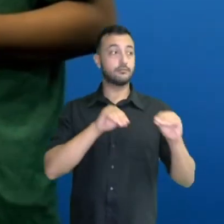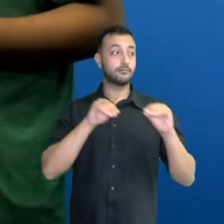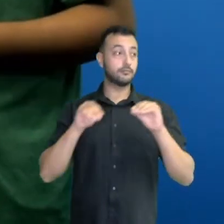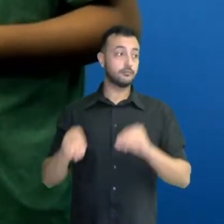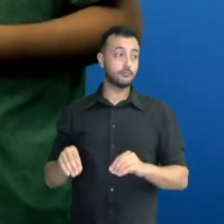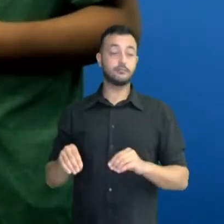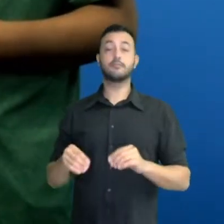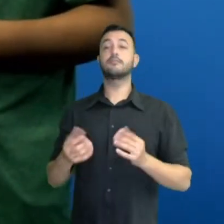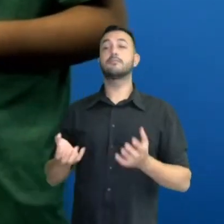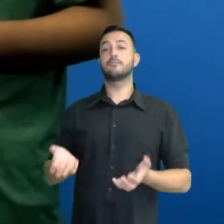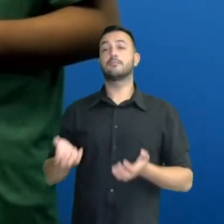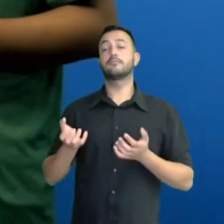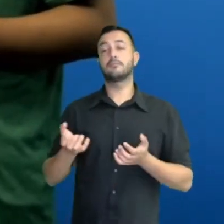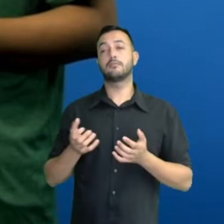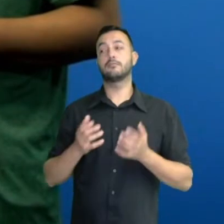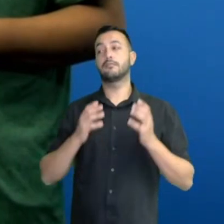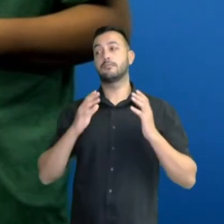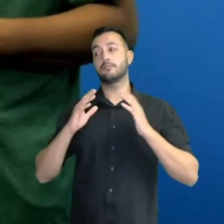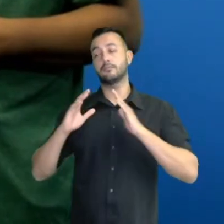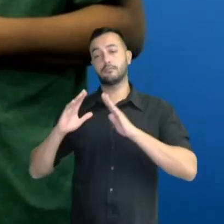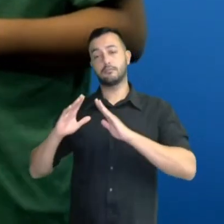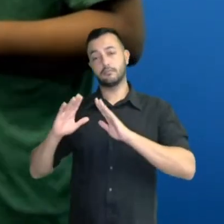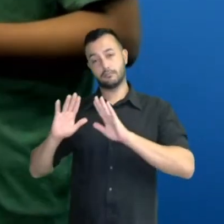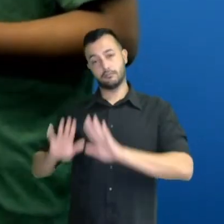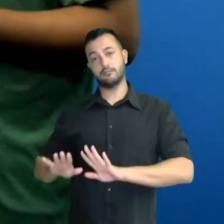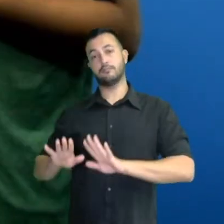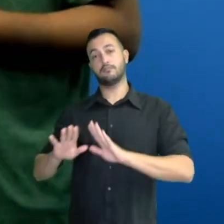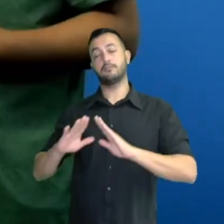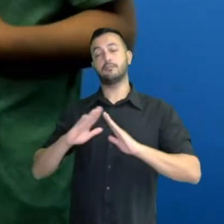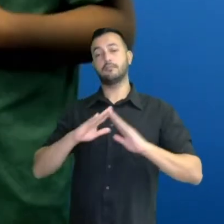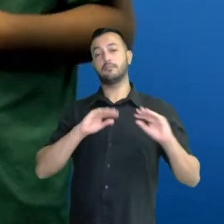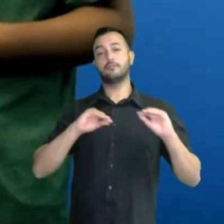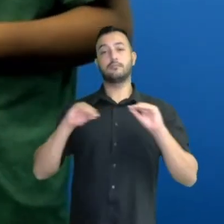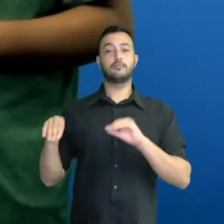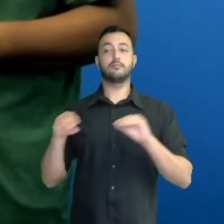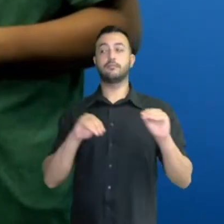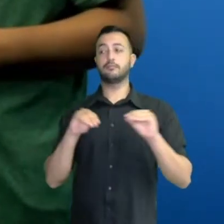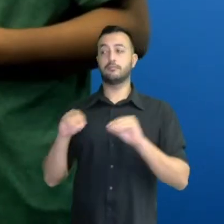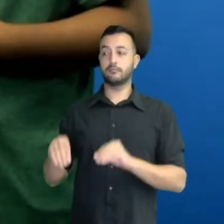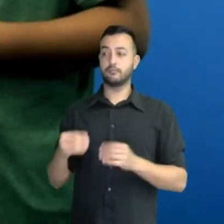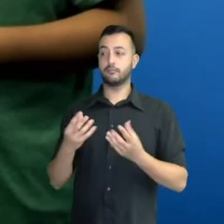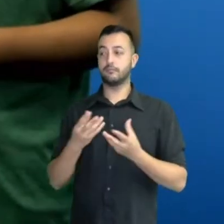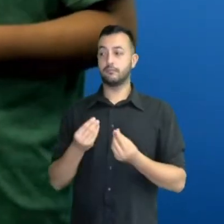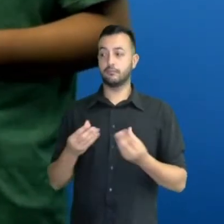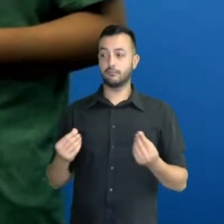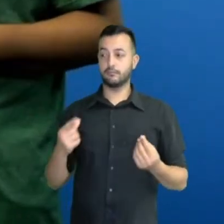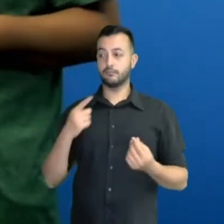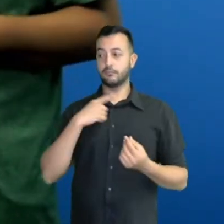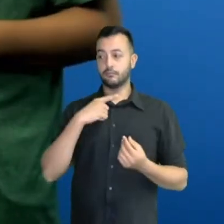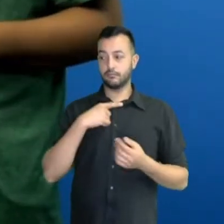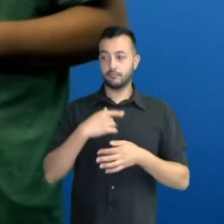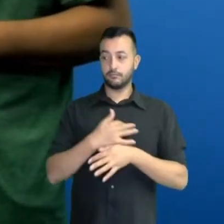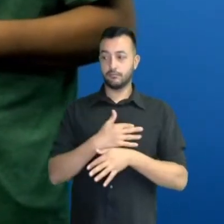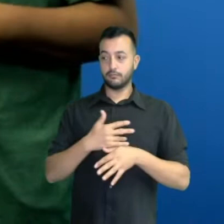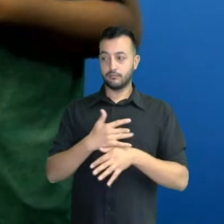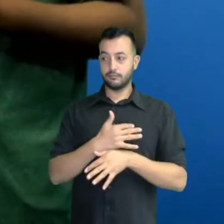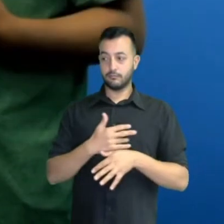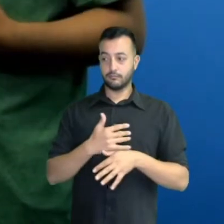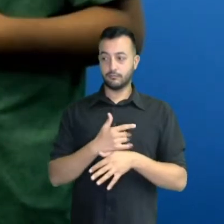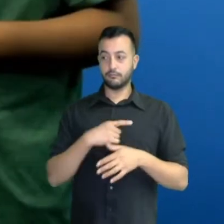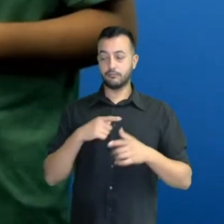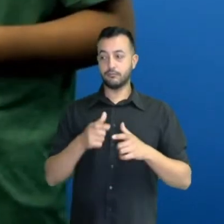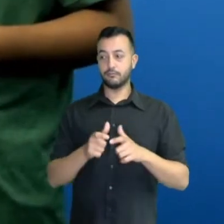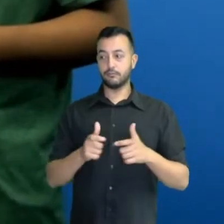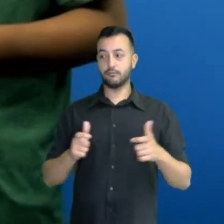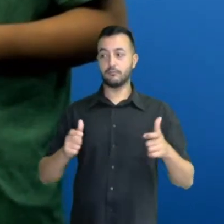buscando os grandes centros, né? Então, essa concentração populacional tem feito que as cidades tenham sido um